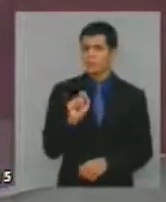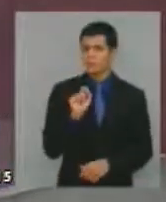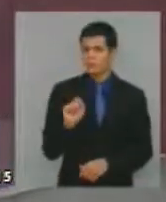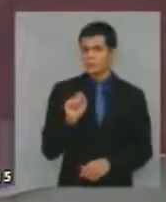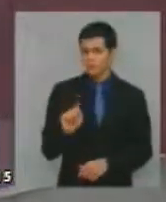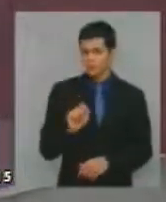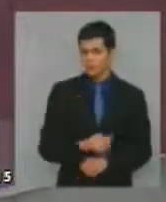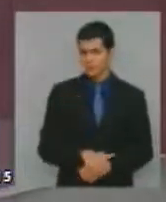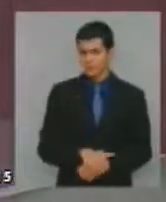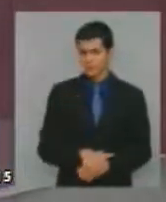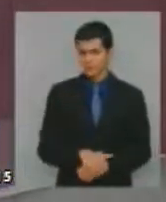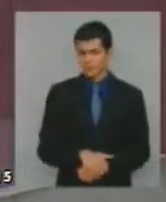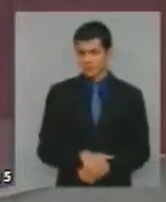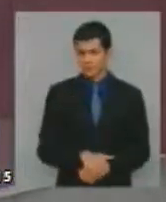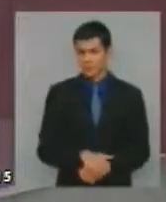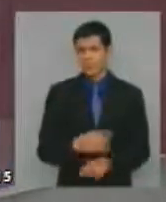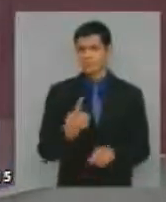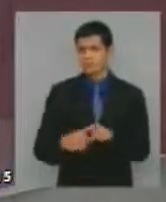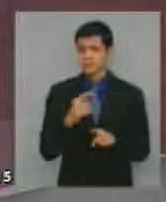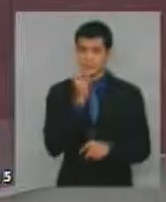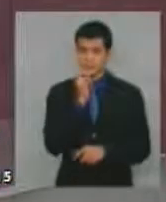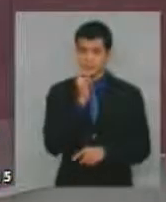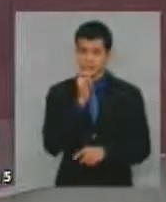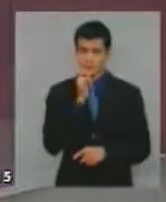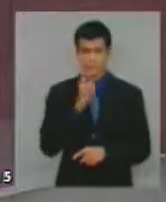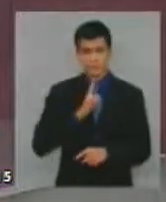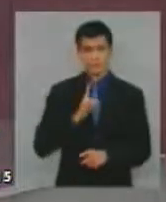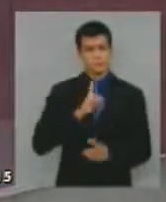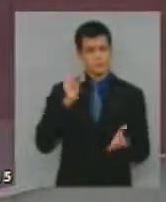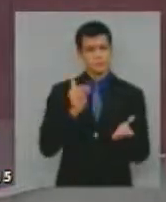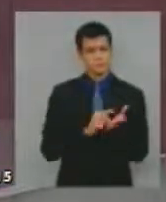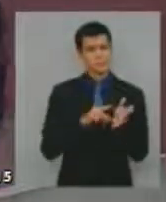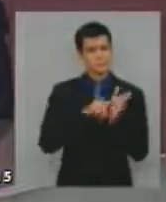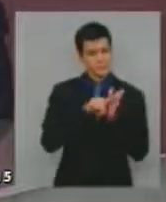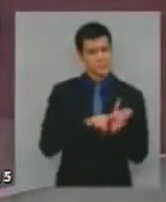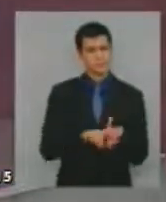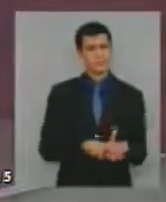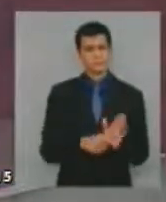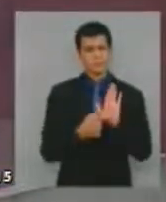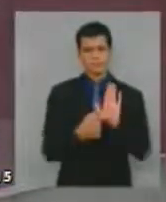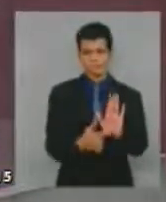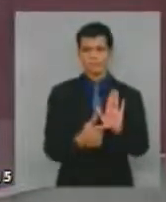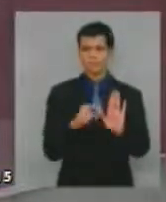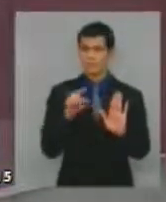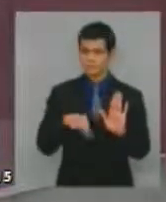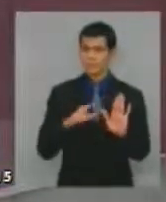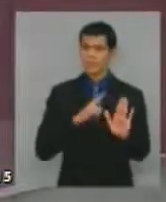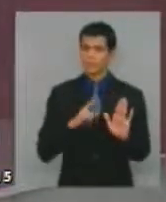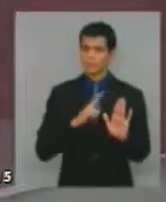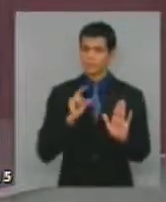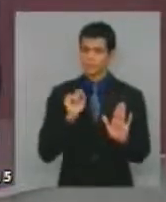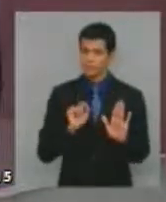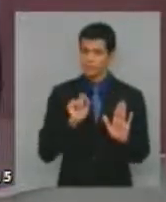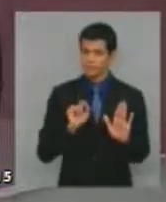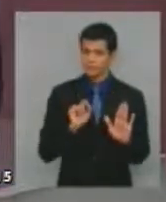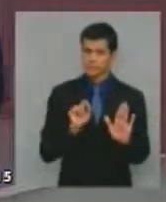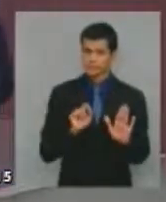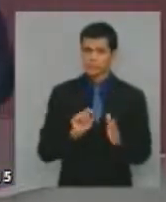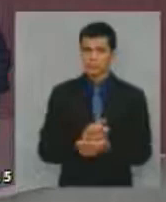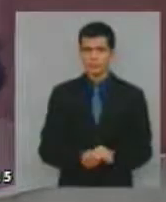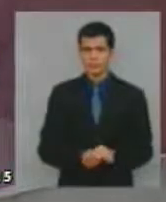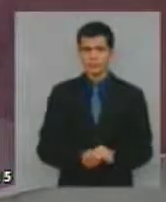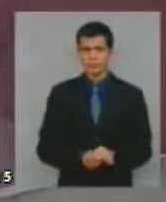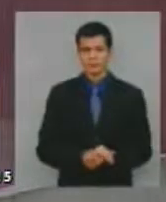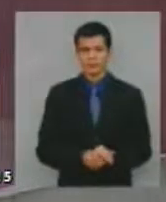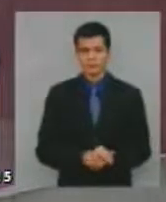Analisando aqui, repito, são todos dados oficiais do DataSUS, tabulados mediante esta metodologia da Universidade do Estado do Rio de